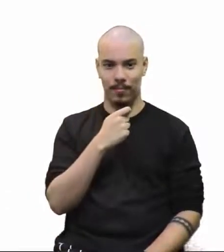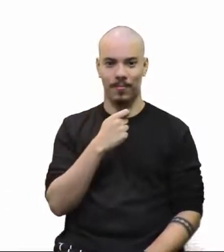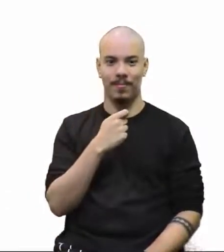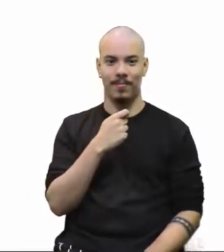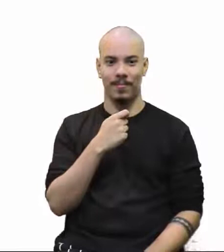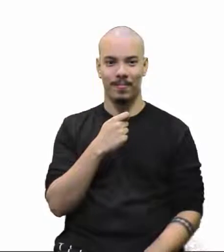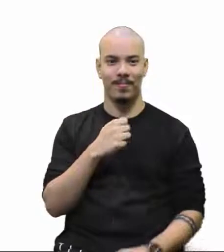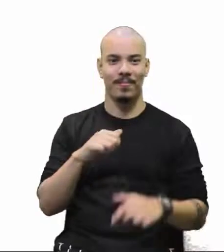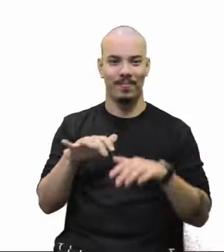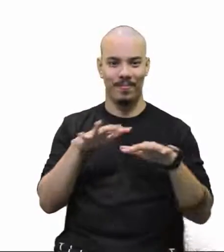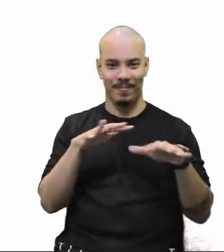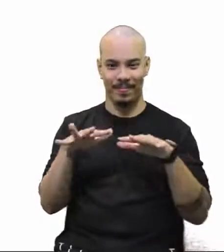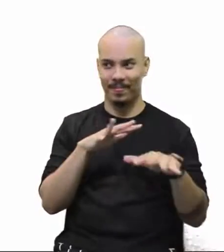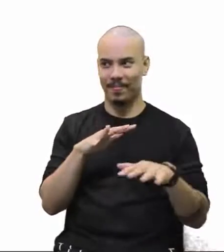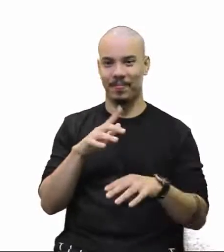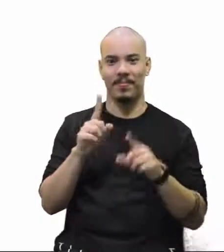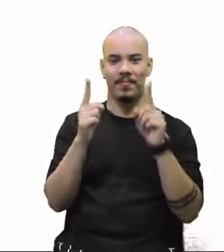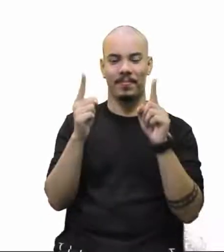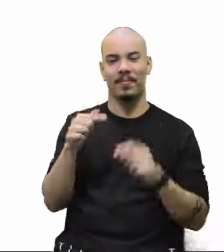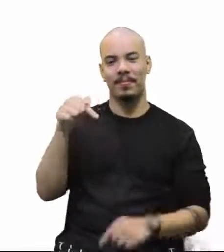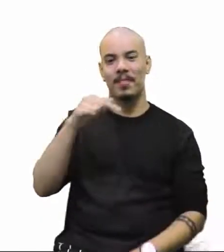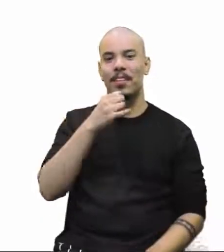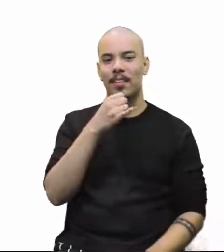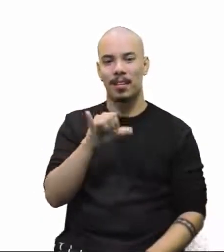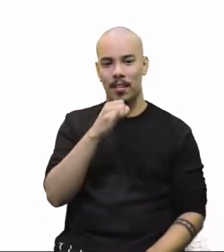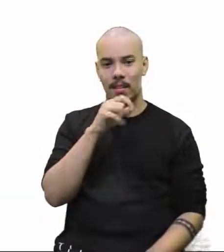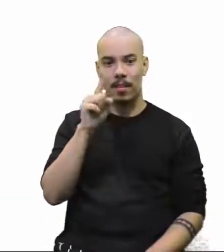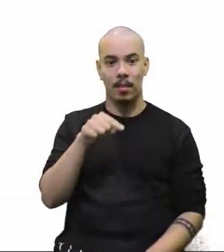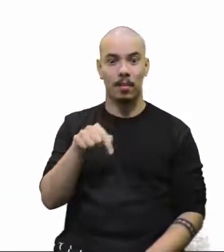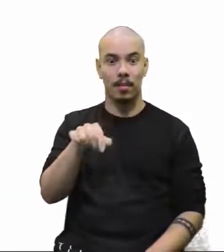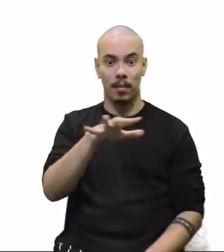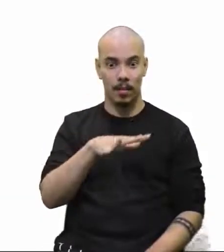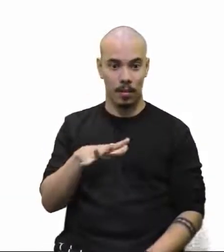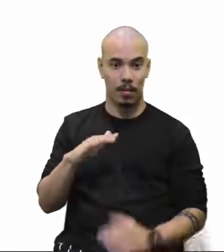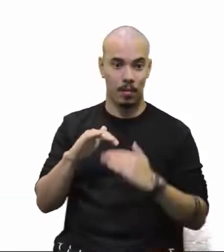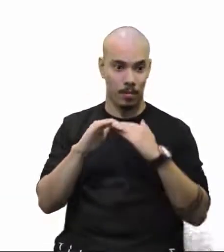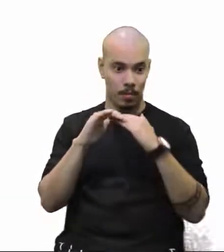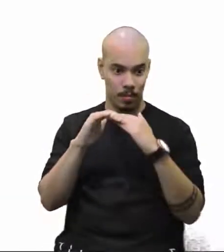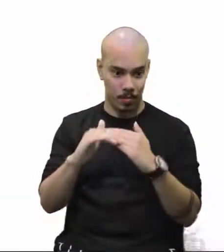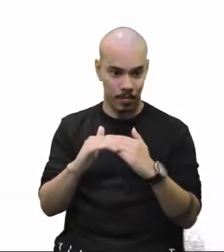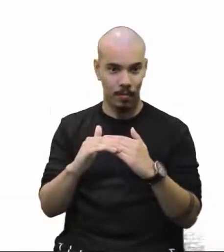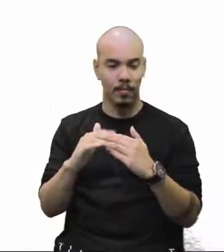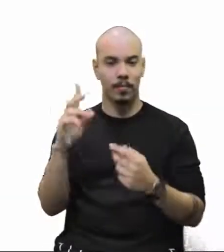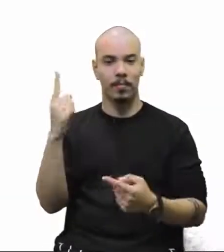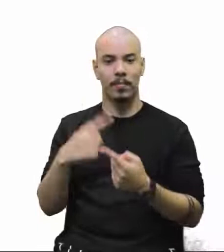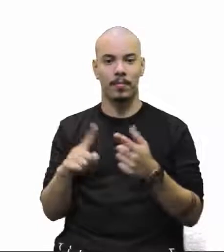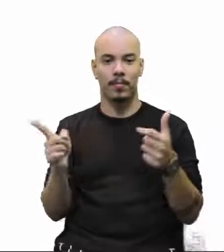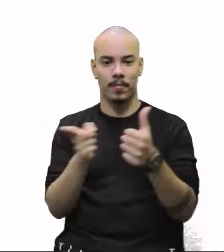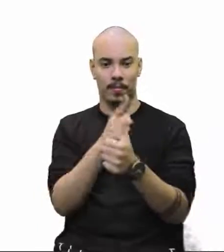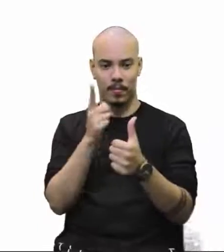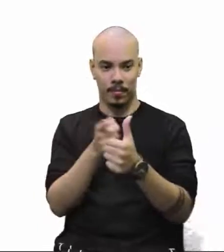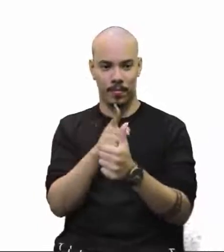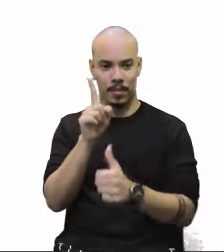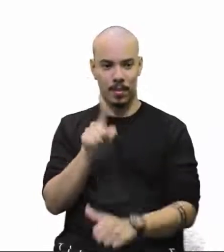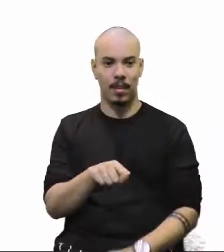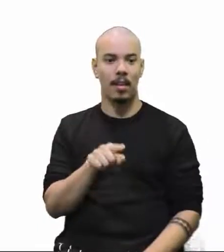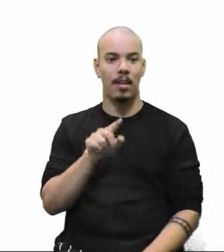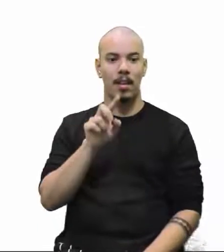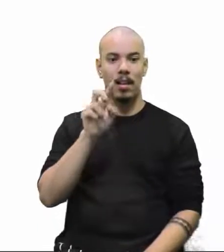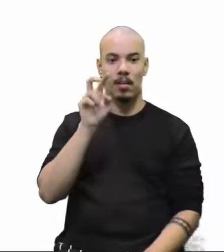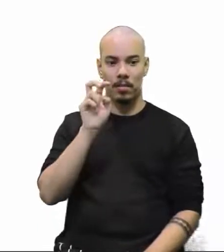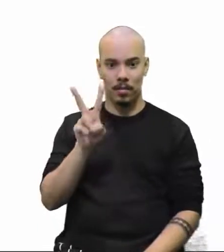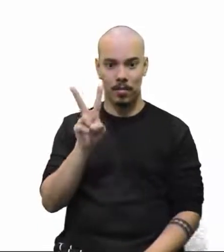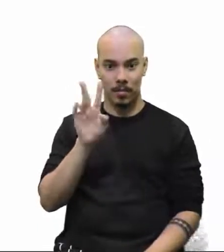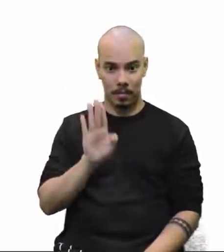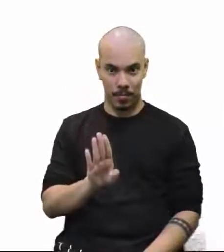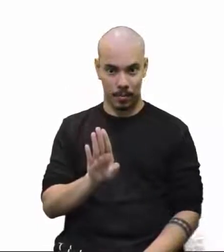O movimento de uma carga elétrica é um campo magnético uniforme. O primeiro caso, V paralelo a B,